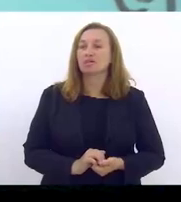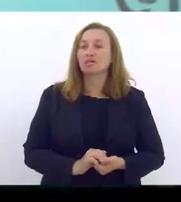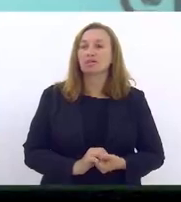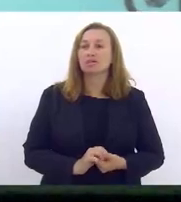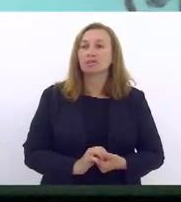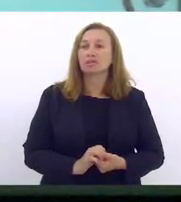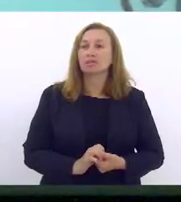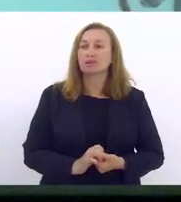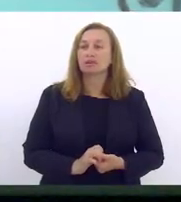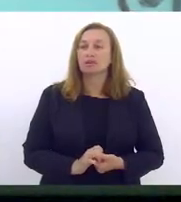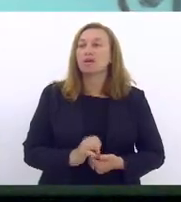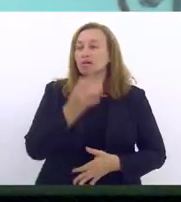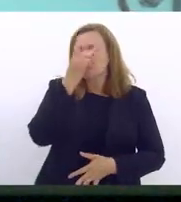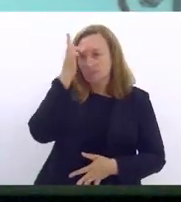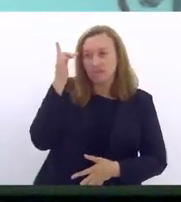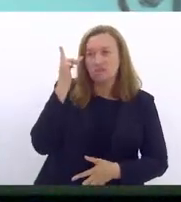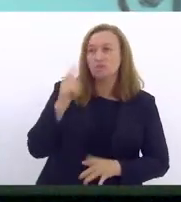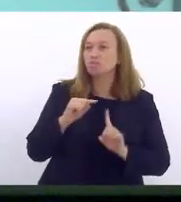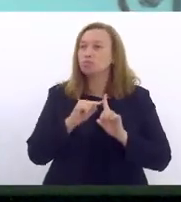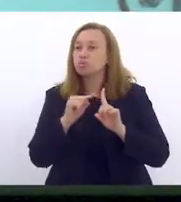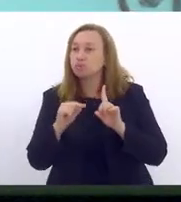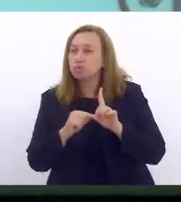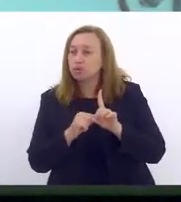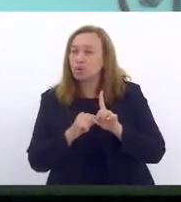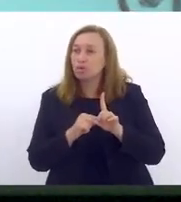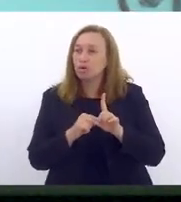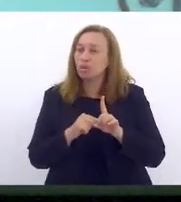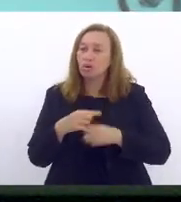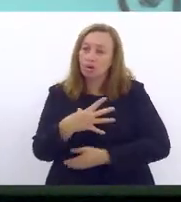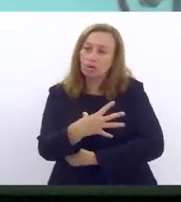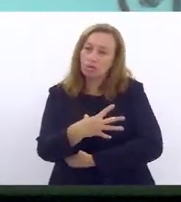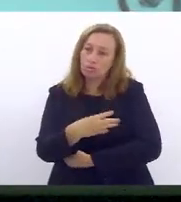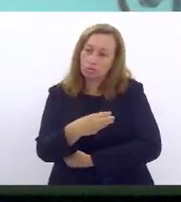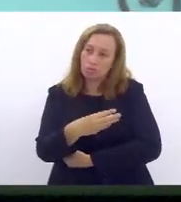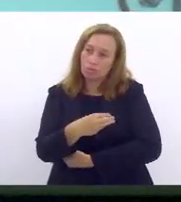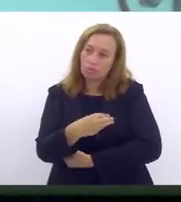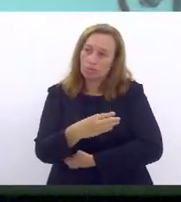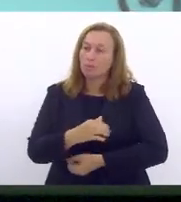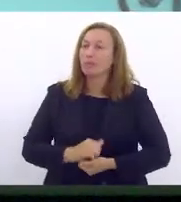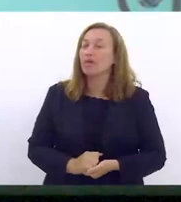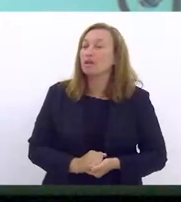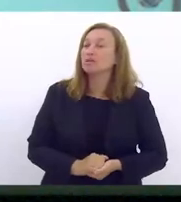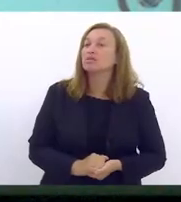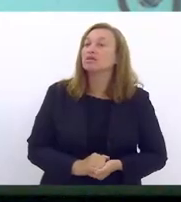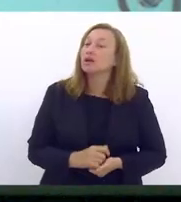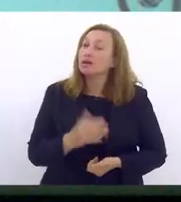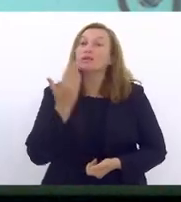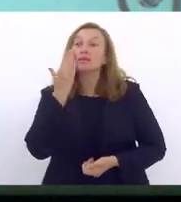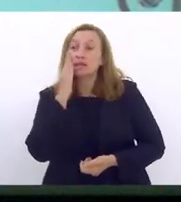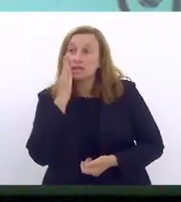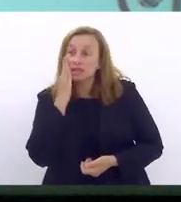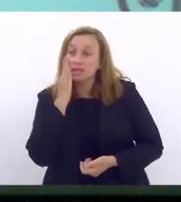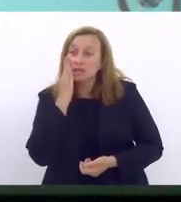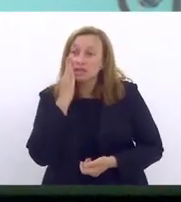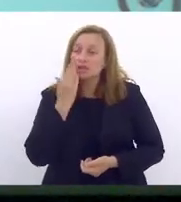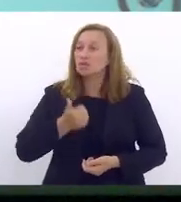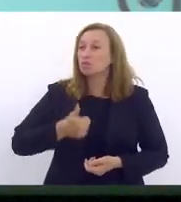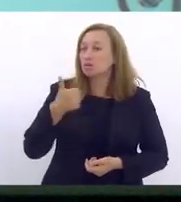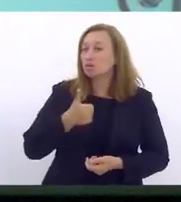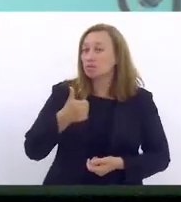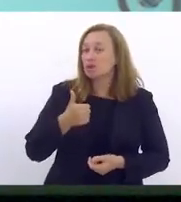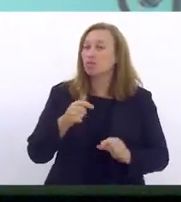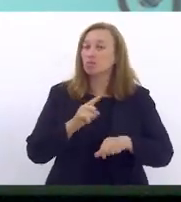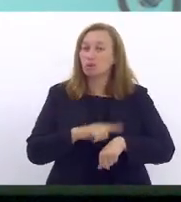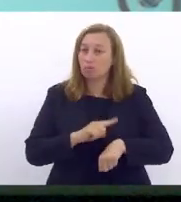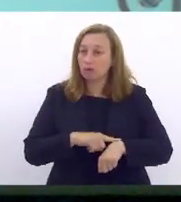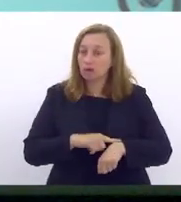gente acolhe? Pessoas gestantes ou puérperas. E aí a gente entendeu, lá no primeiro ciclo, quando